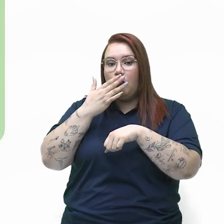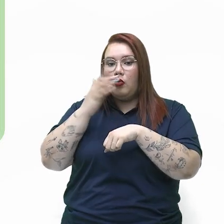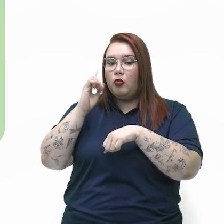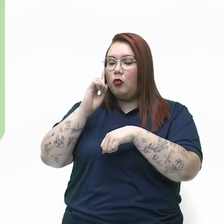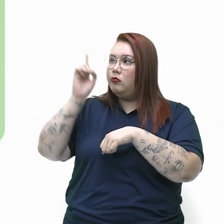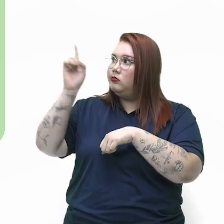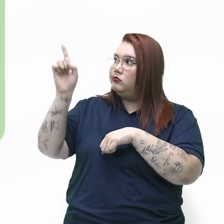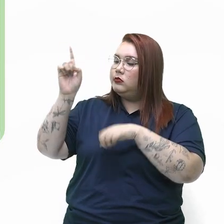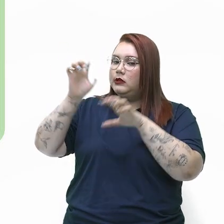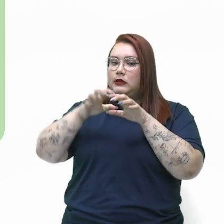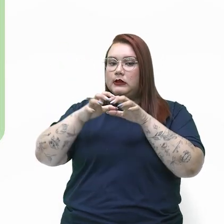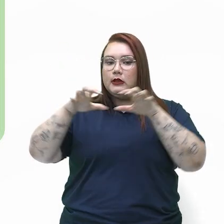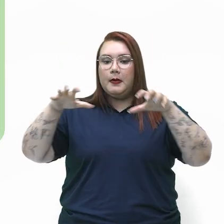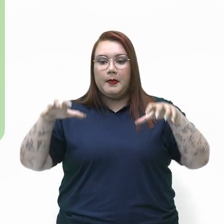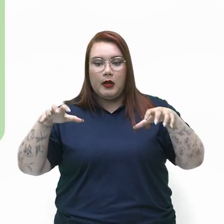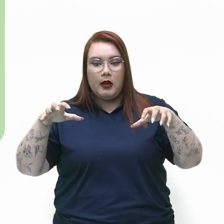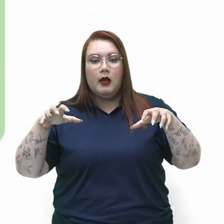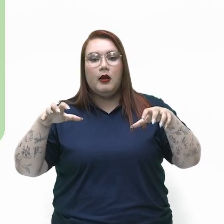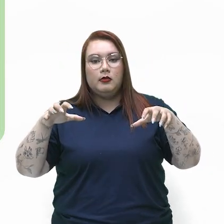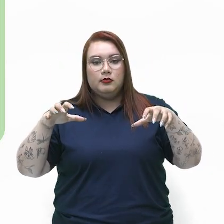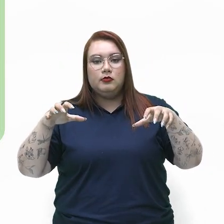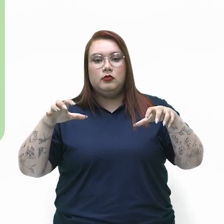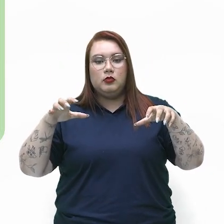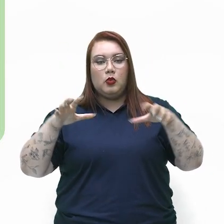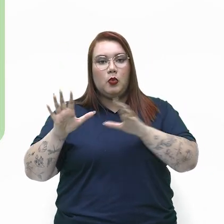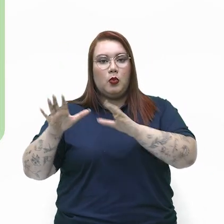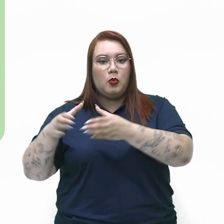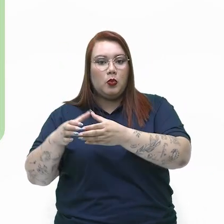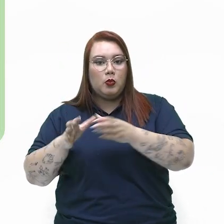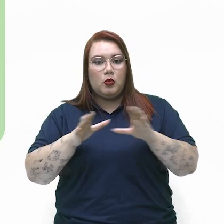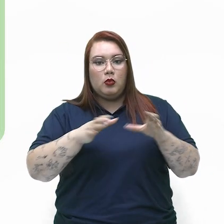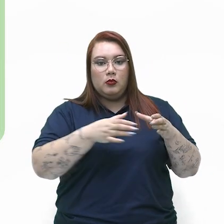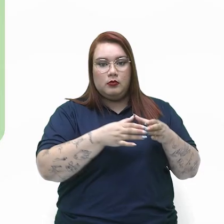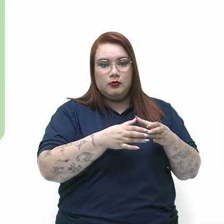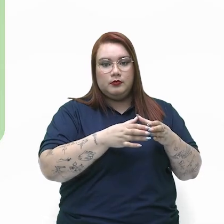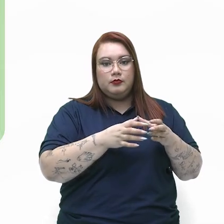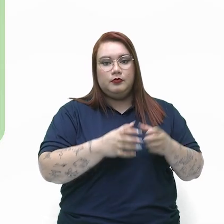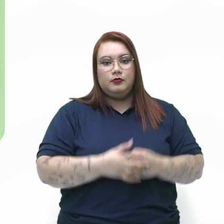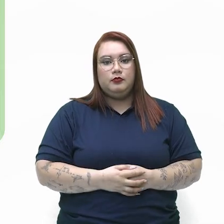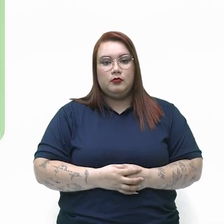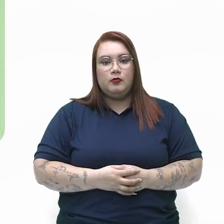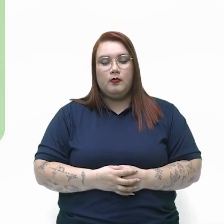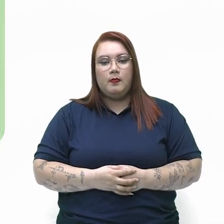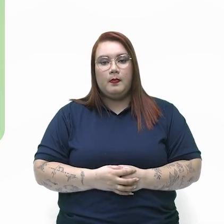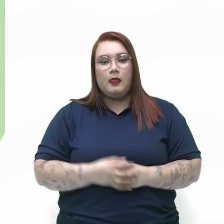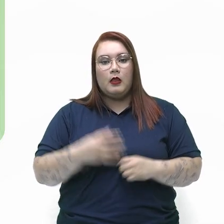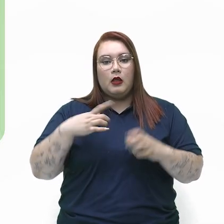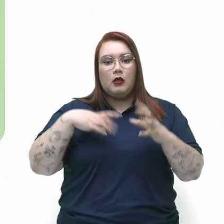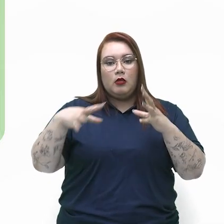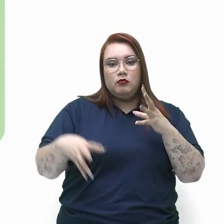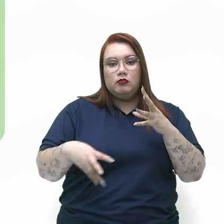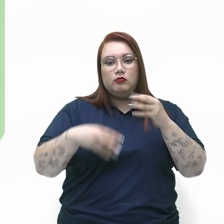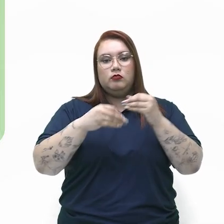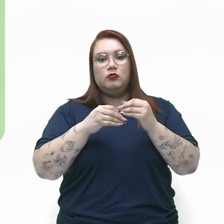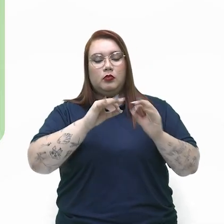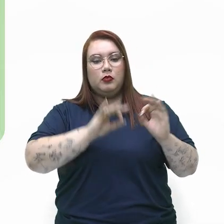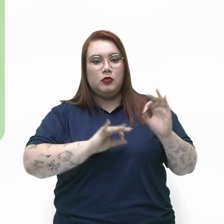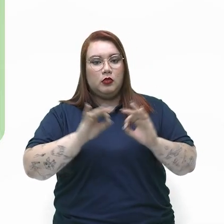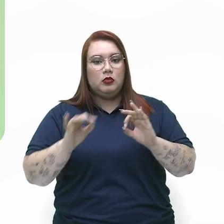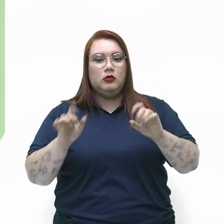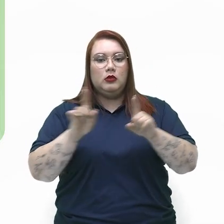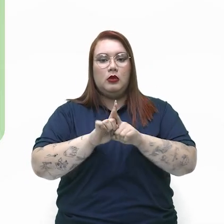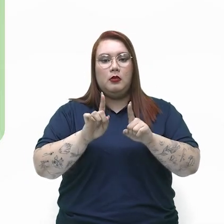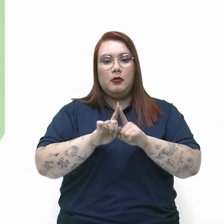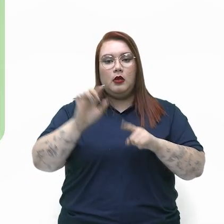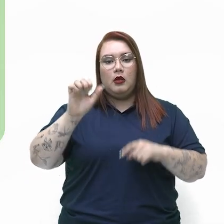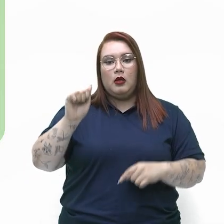vai separar as bactérias em 2 grupos. E aí é adicionado nesse processo a árquea,